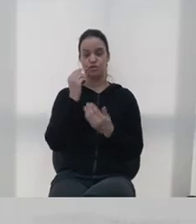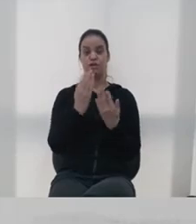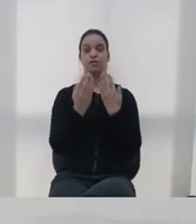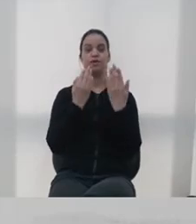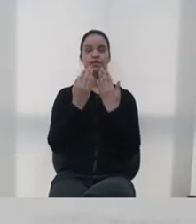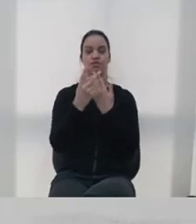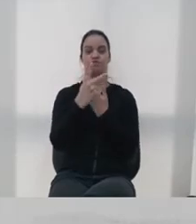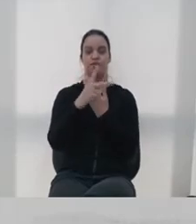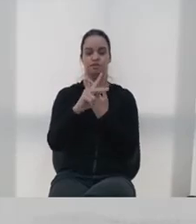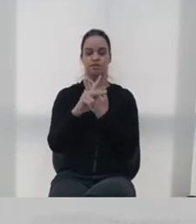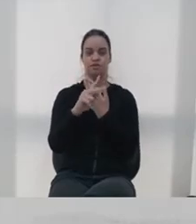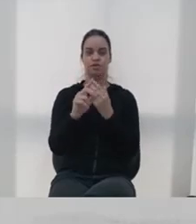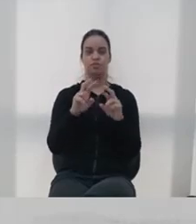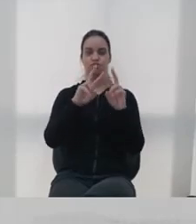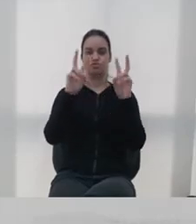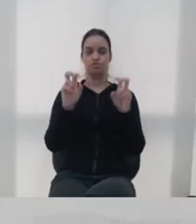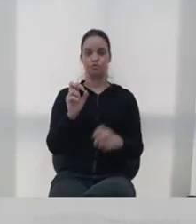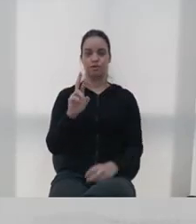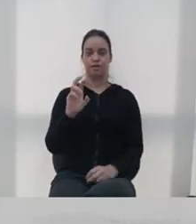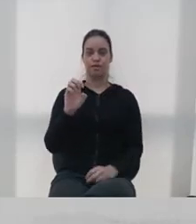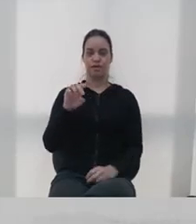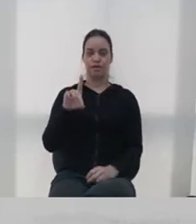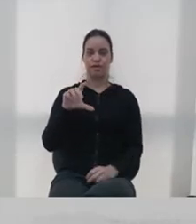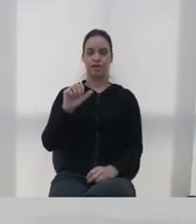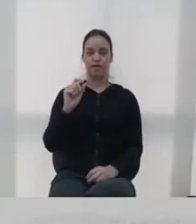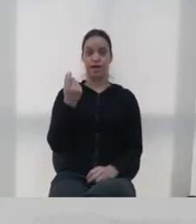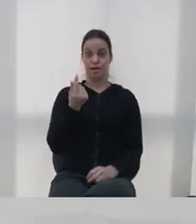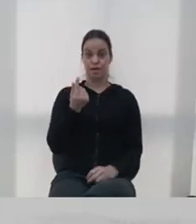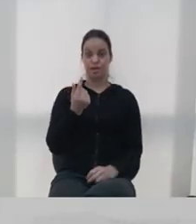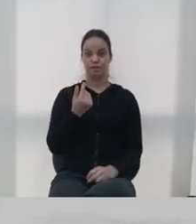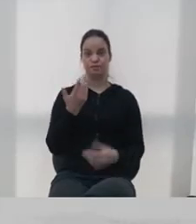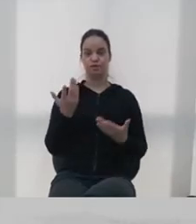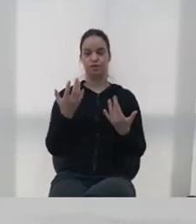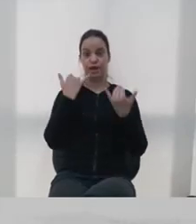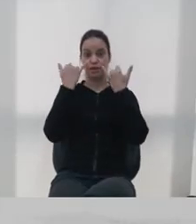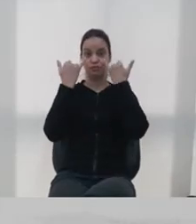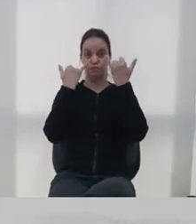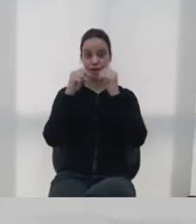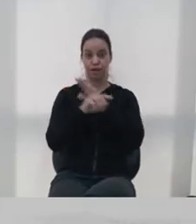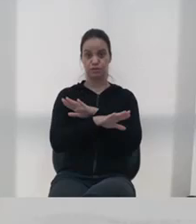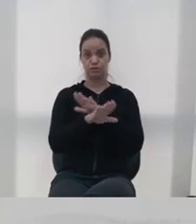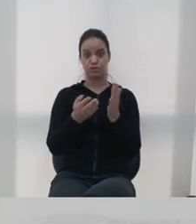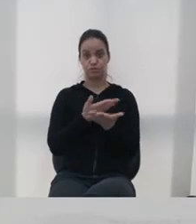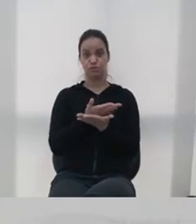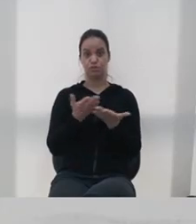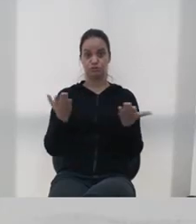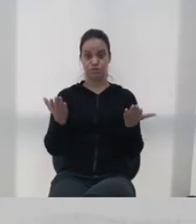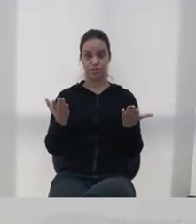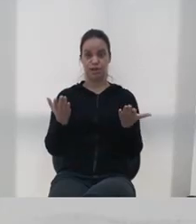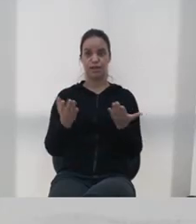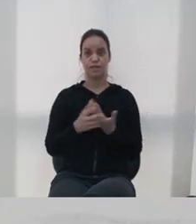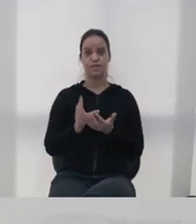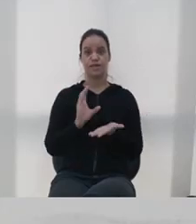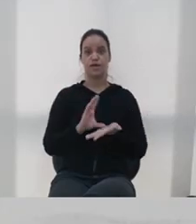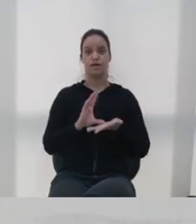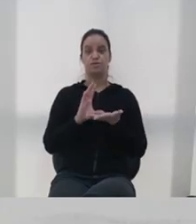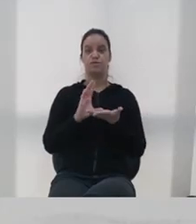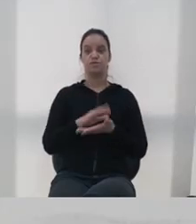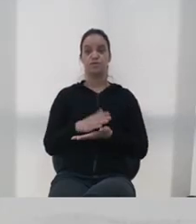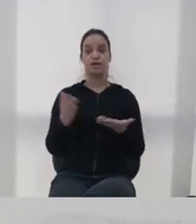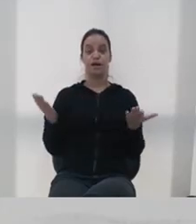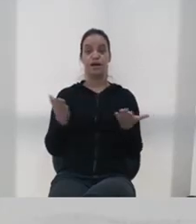atendimento pela renda. Gostaria, então, de informar a todos e todas, excelentíssimos conselheiros e conselheiras,